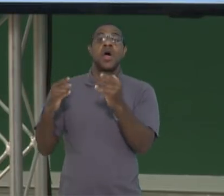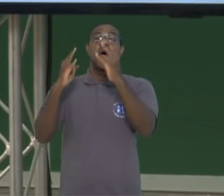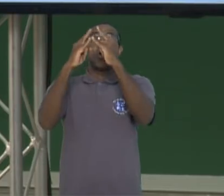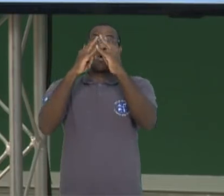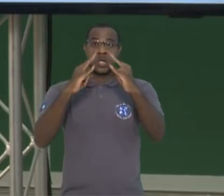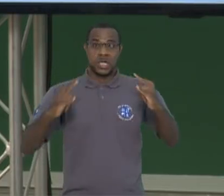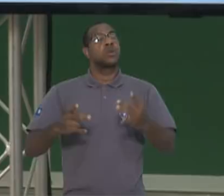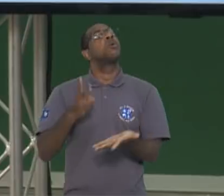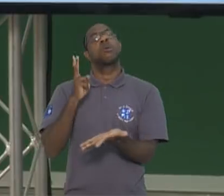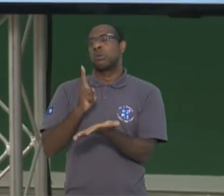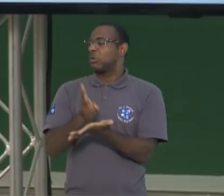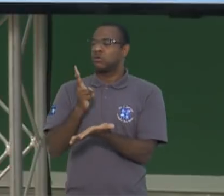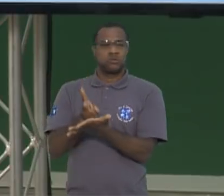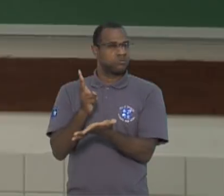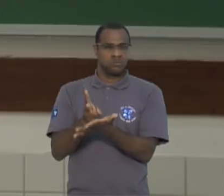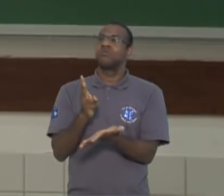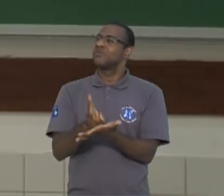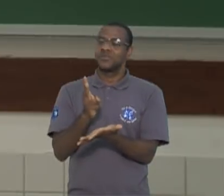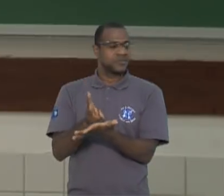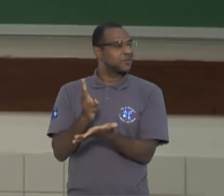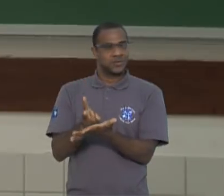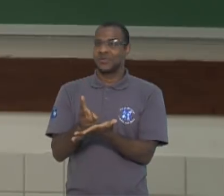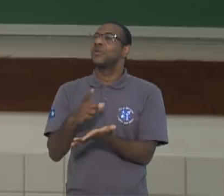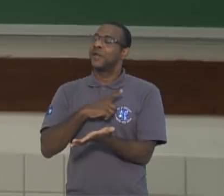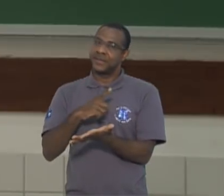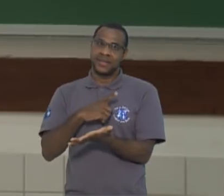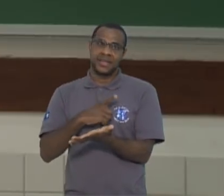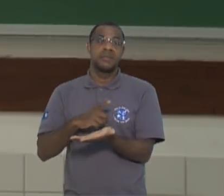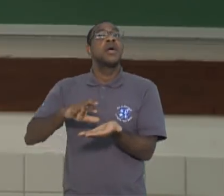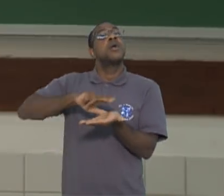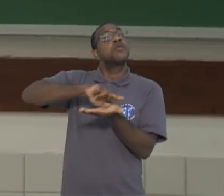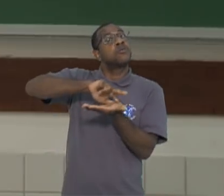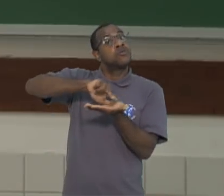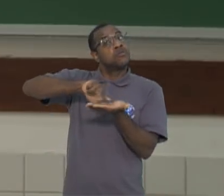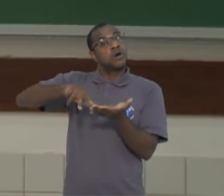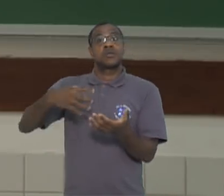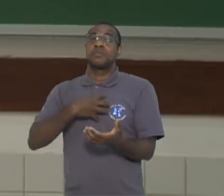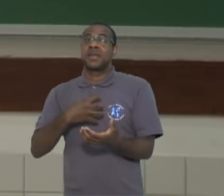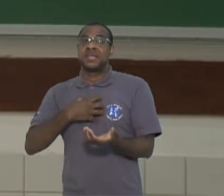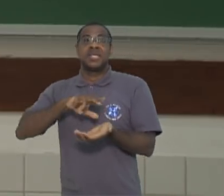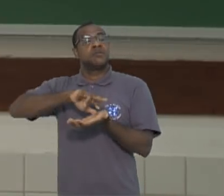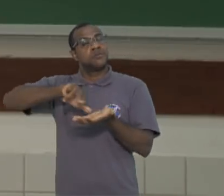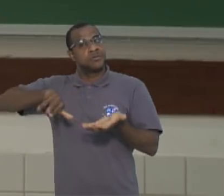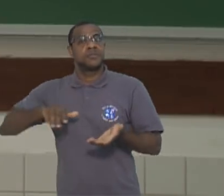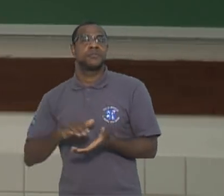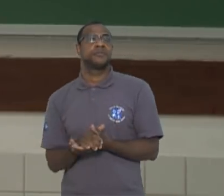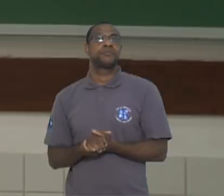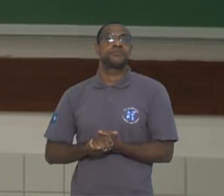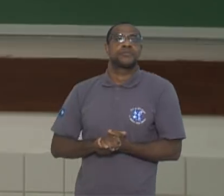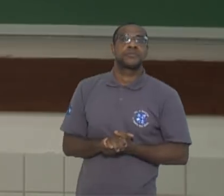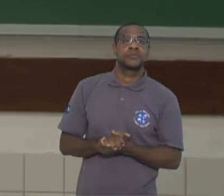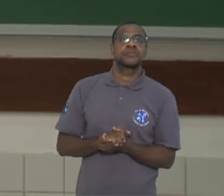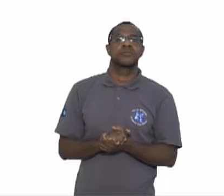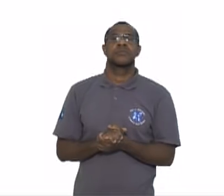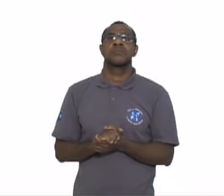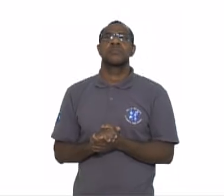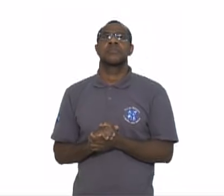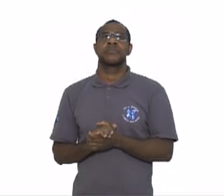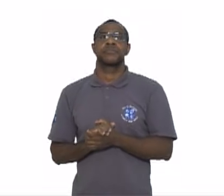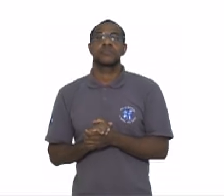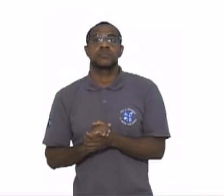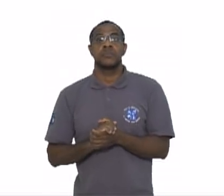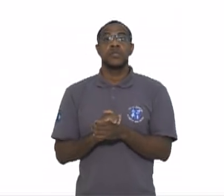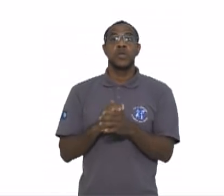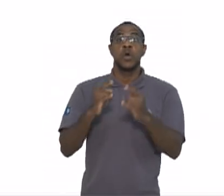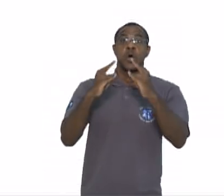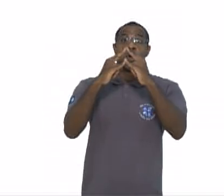resistindo, né? Continuando, né? É, de diversas formas, ele está presente. O Circo Máximo de